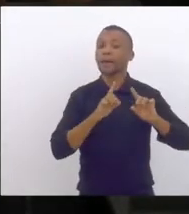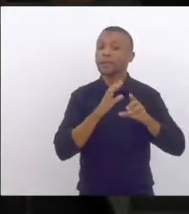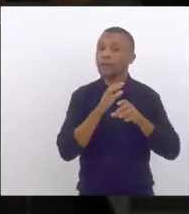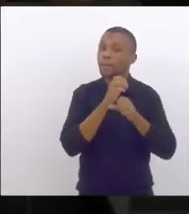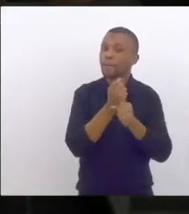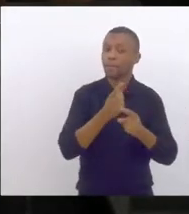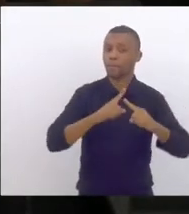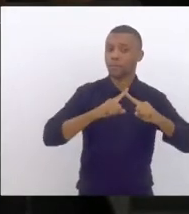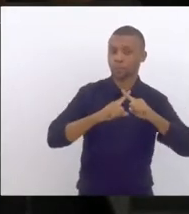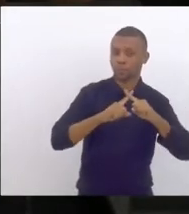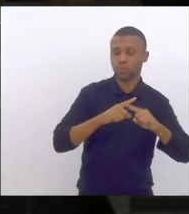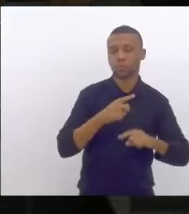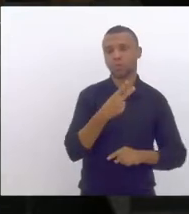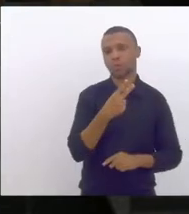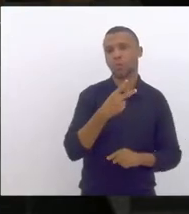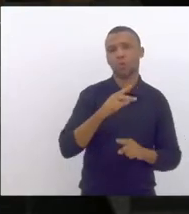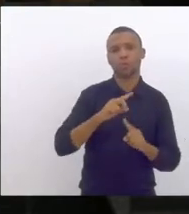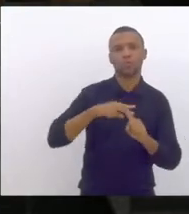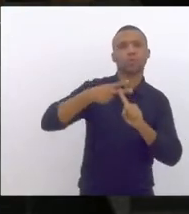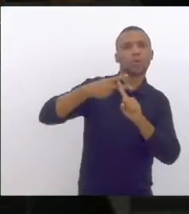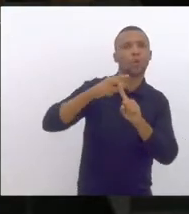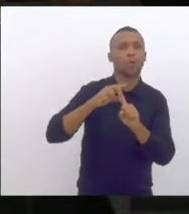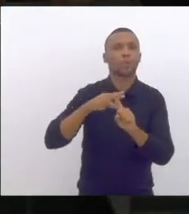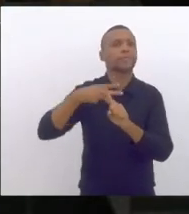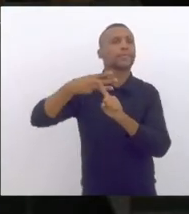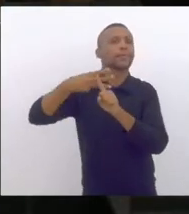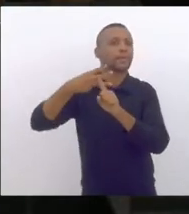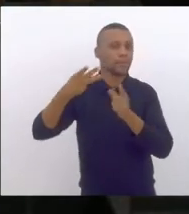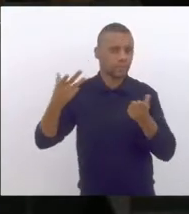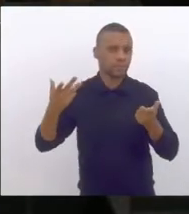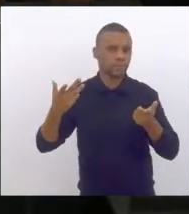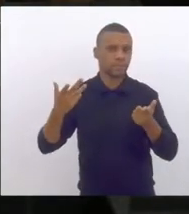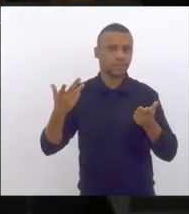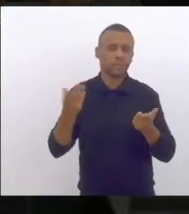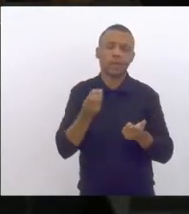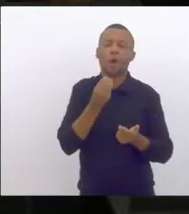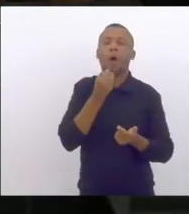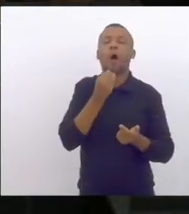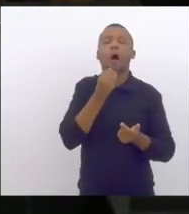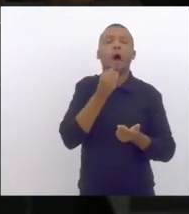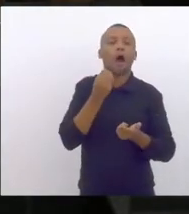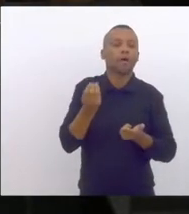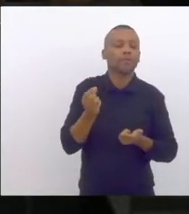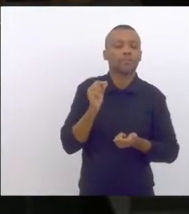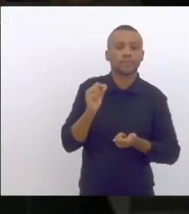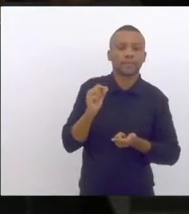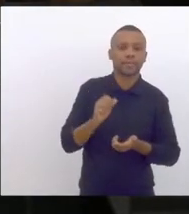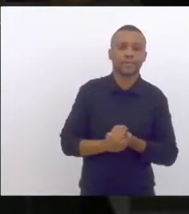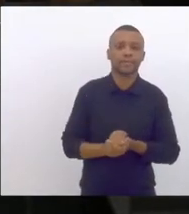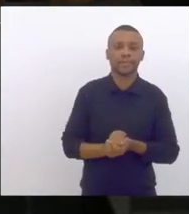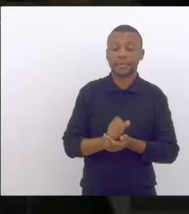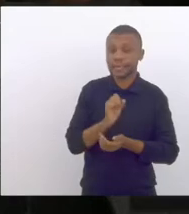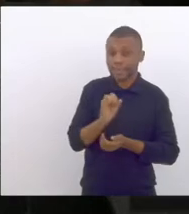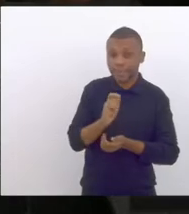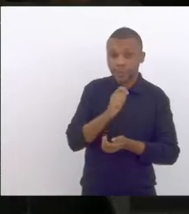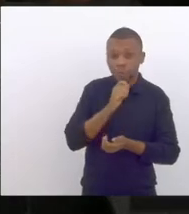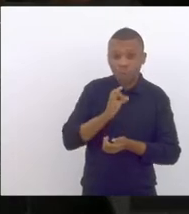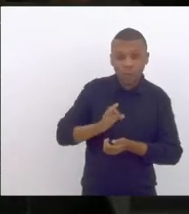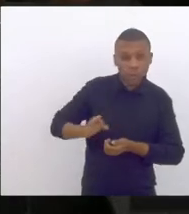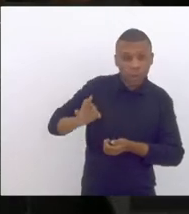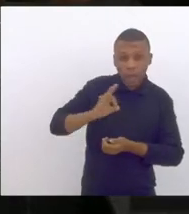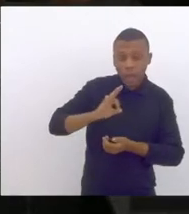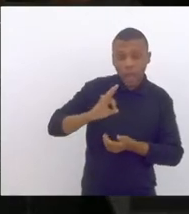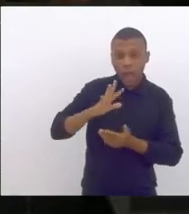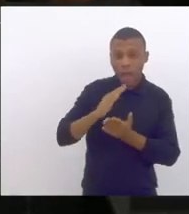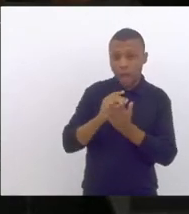a três vezes e evidentemente ninguém alterando o bolo do dinheiro